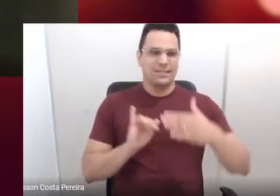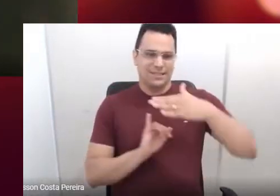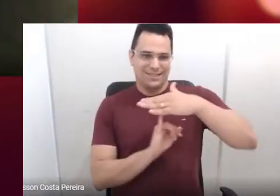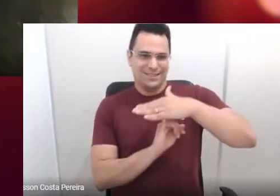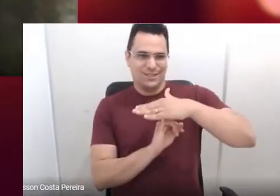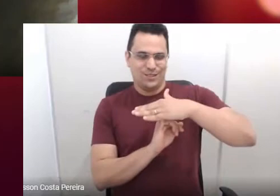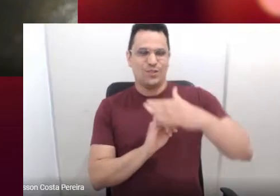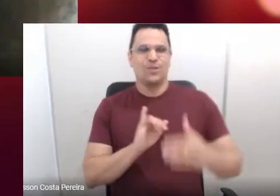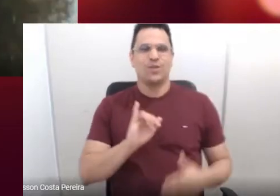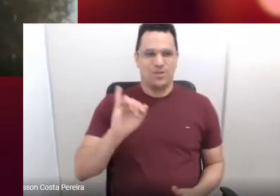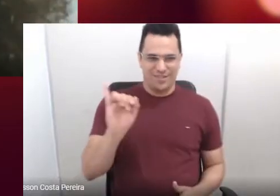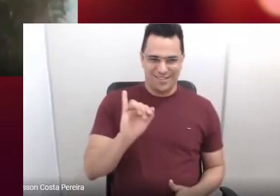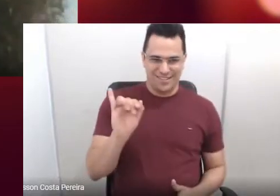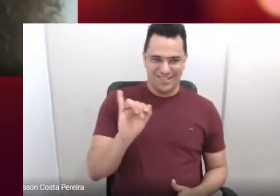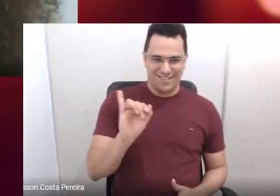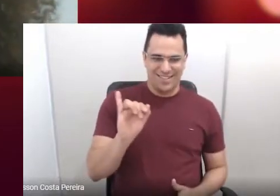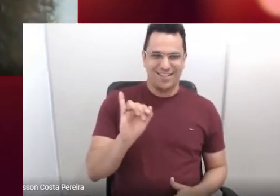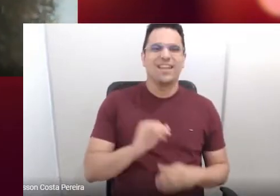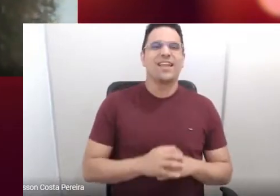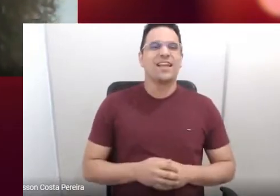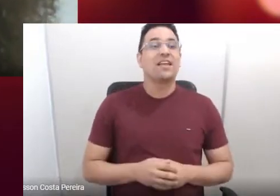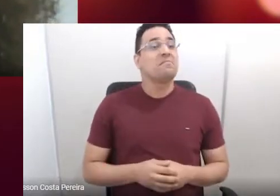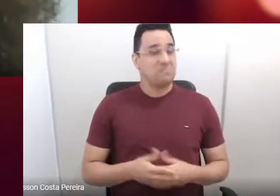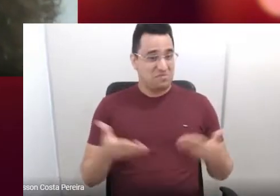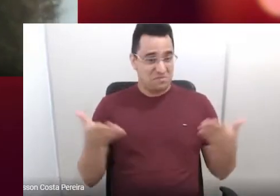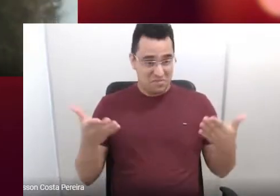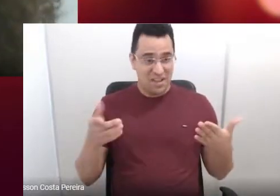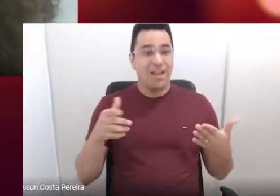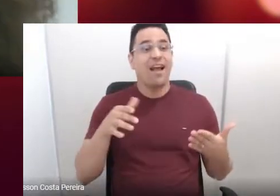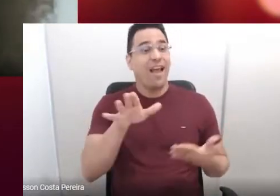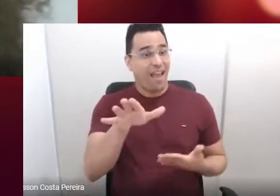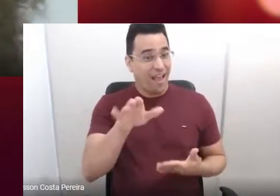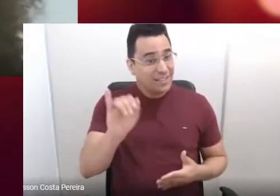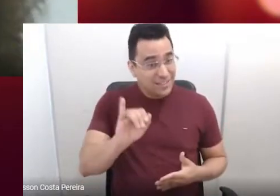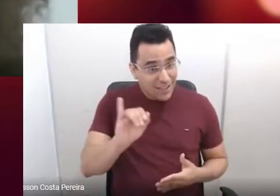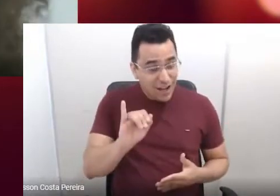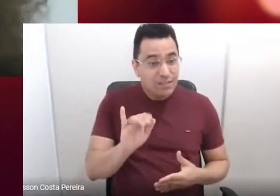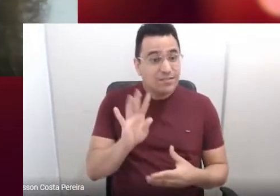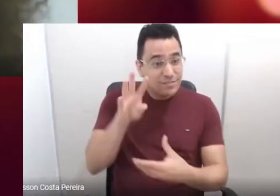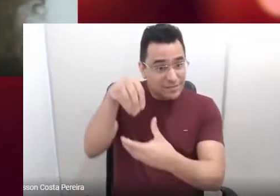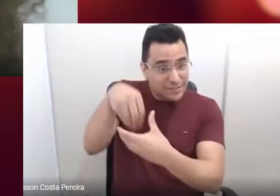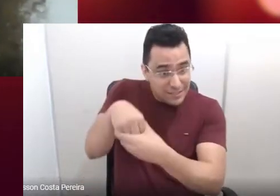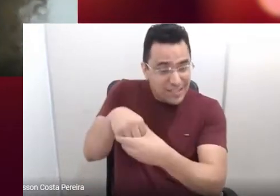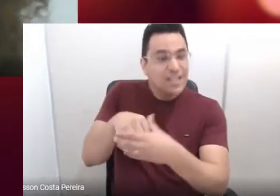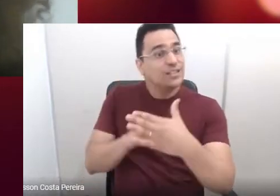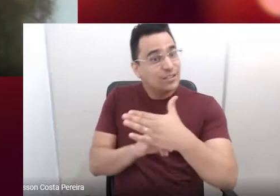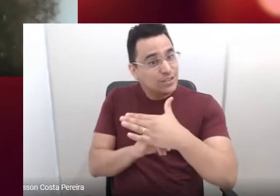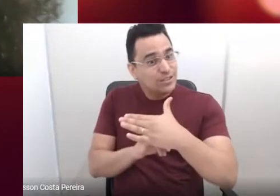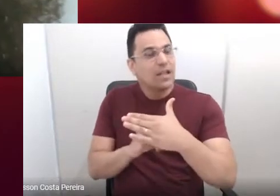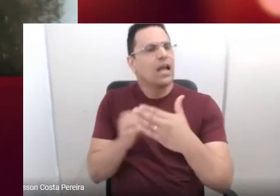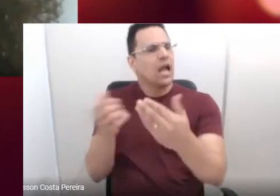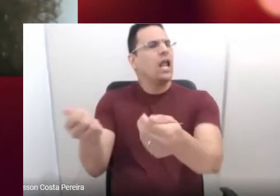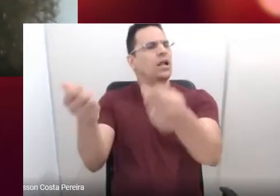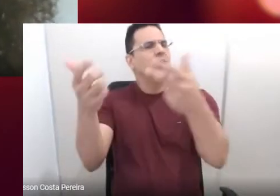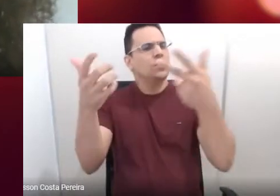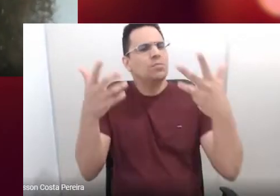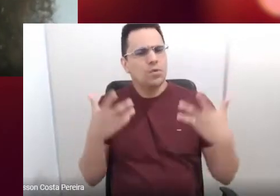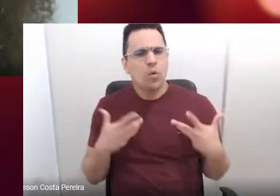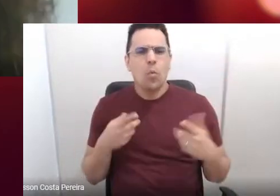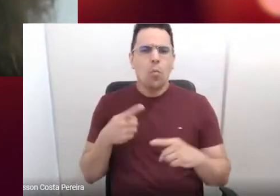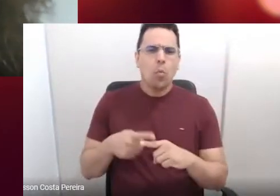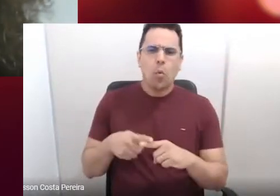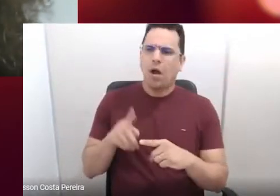I7, gravando com a gente aqui diretamente do campus, né? E ela já trouxe um pouco do porquê que ela está no campus, né?